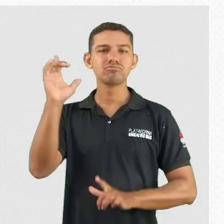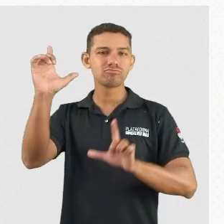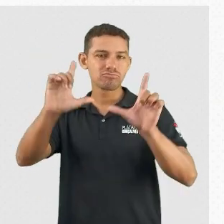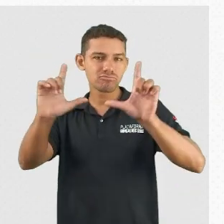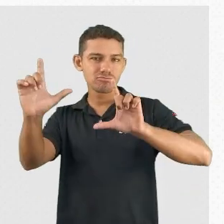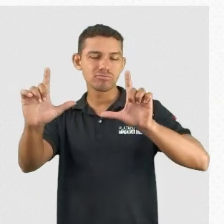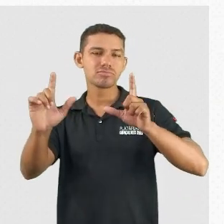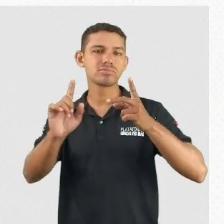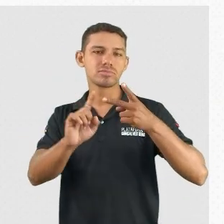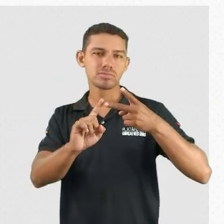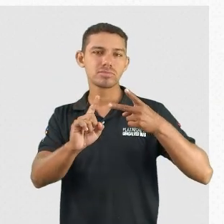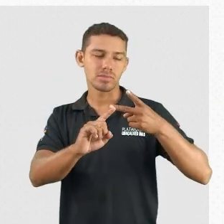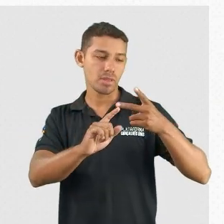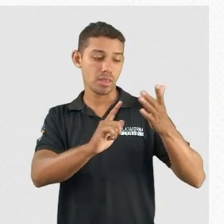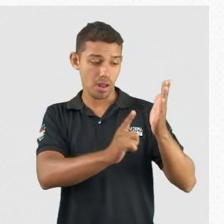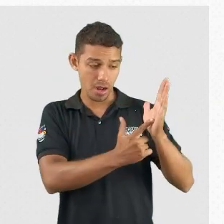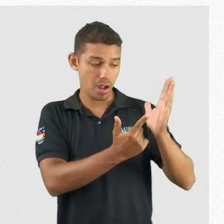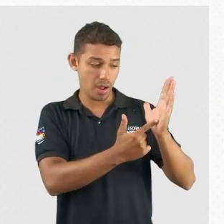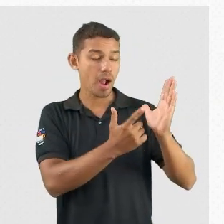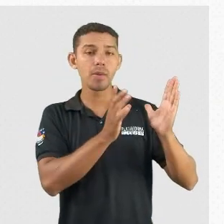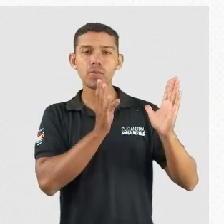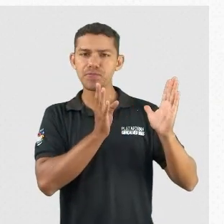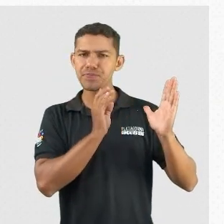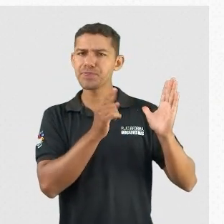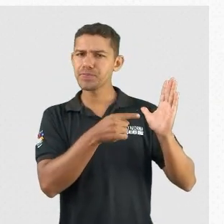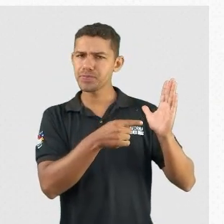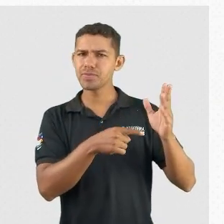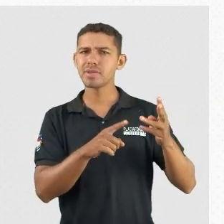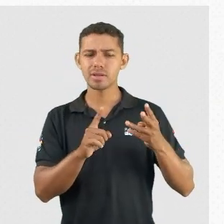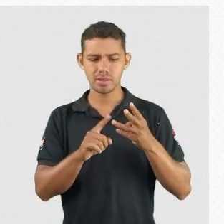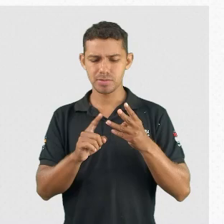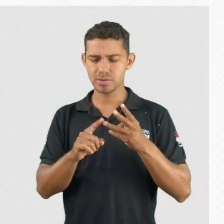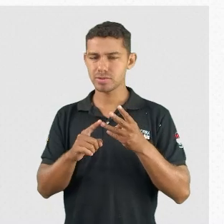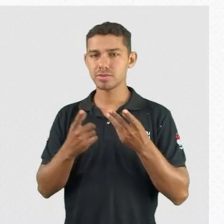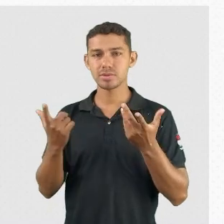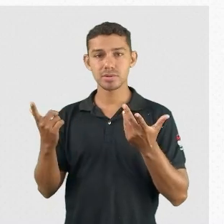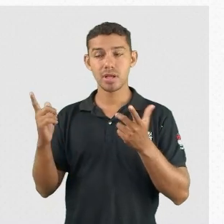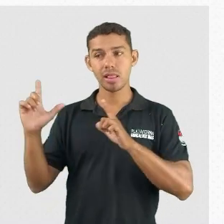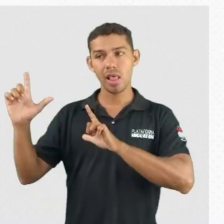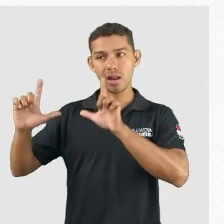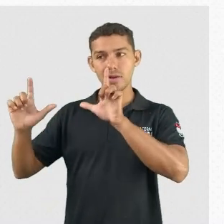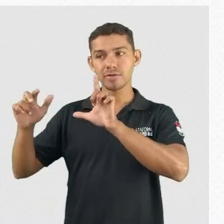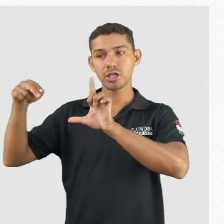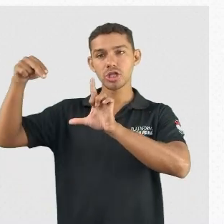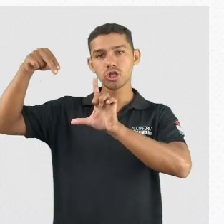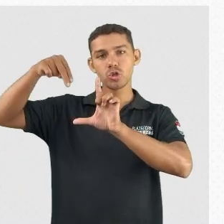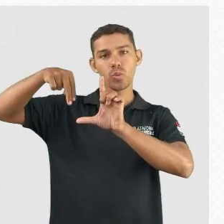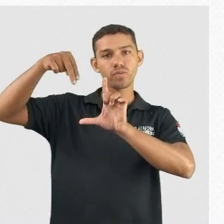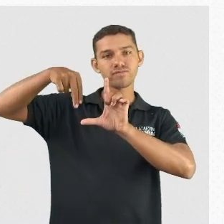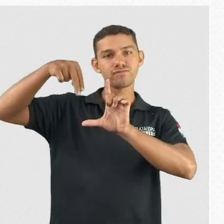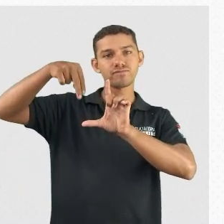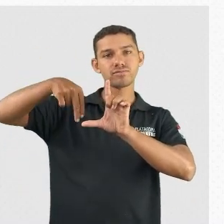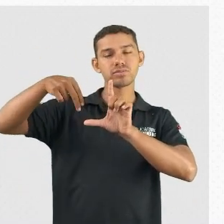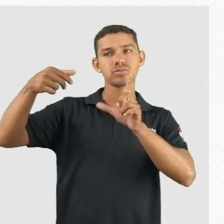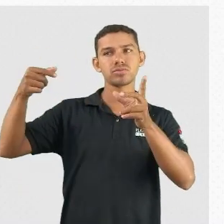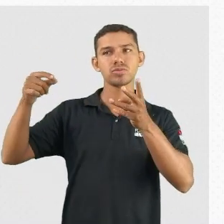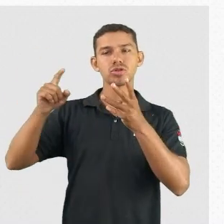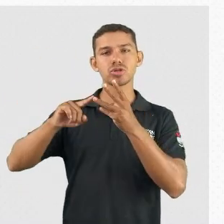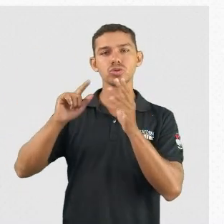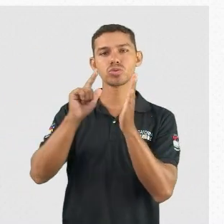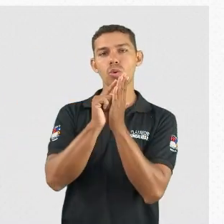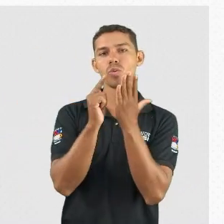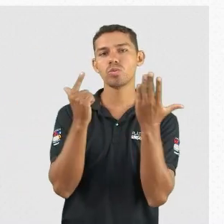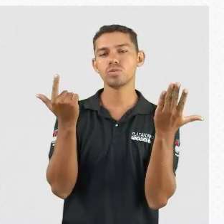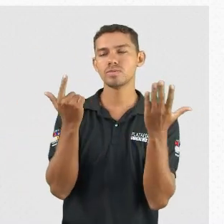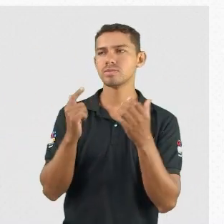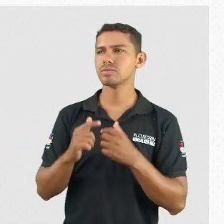livros didáticos, nas nossas aulas, ela aparece muito na televisão, na novela, né? Nos jornais. Mas